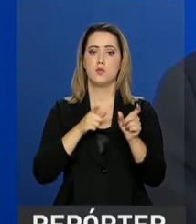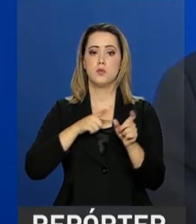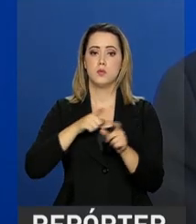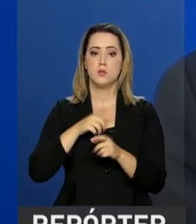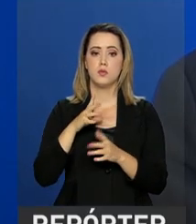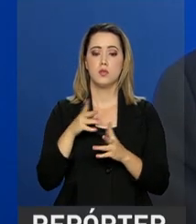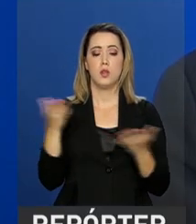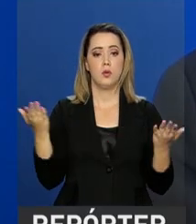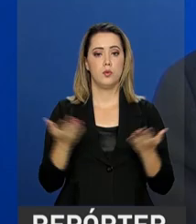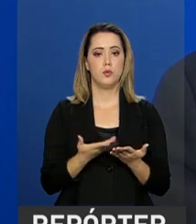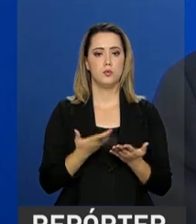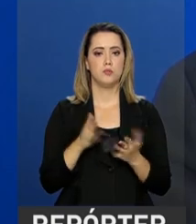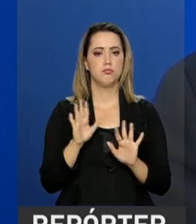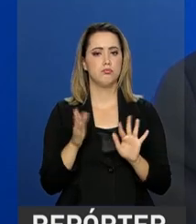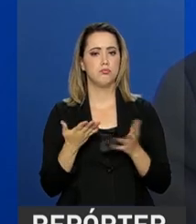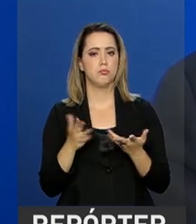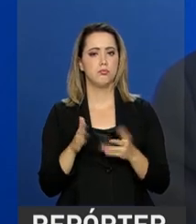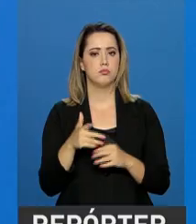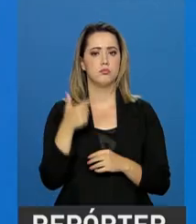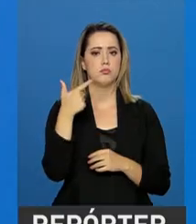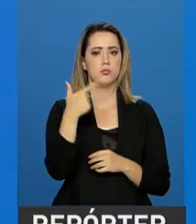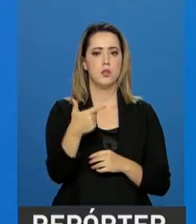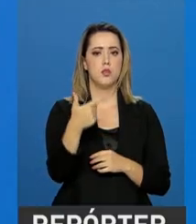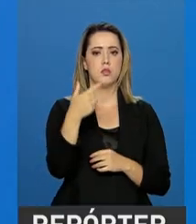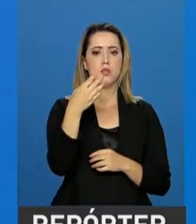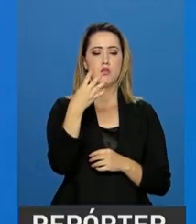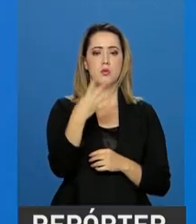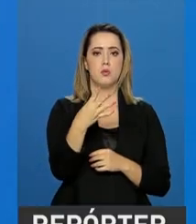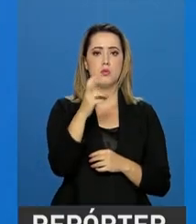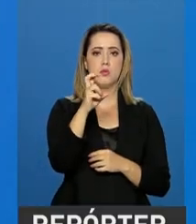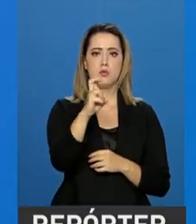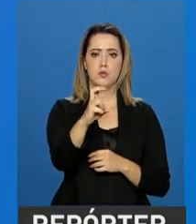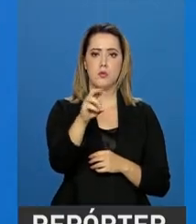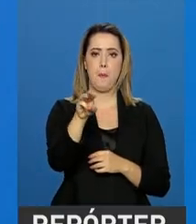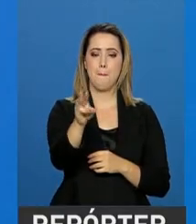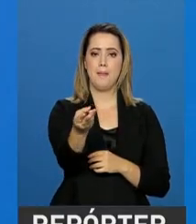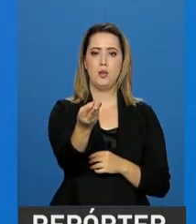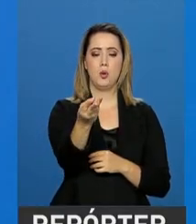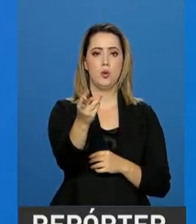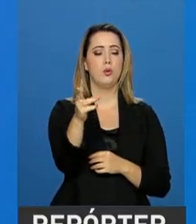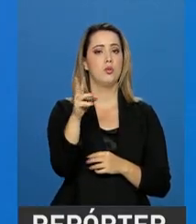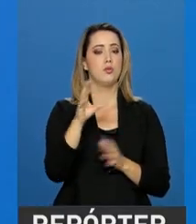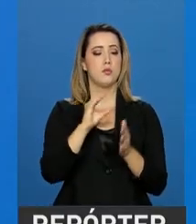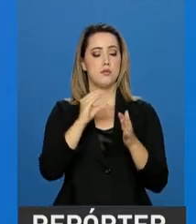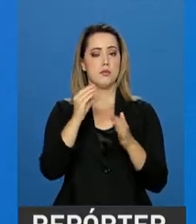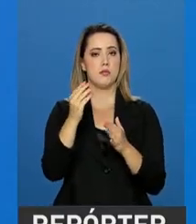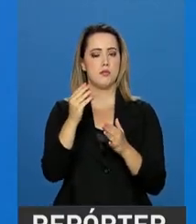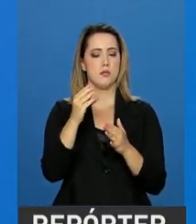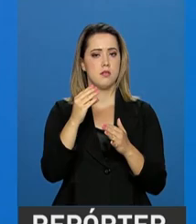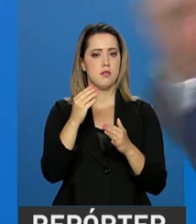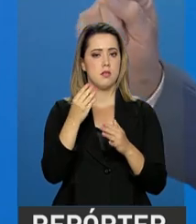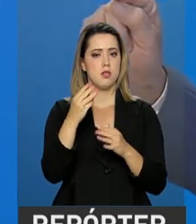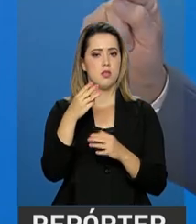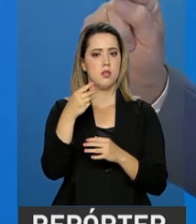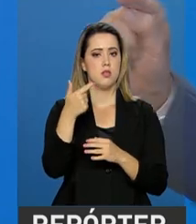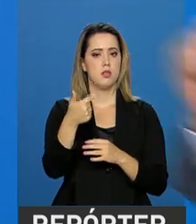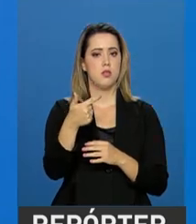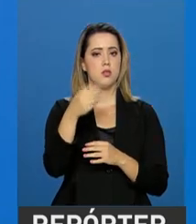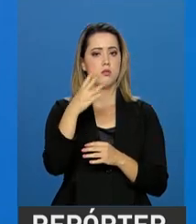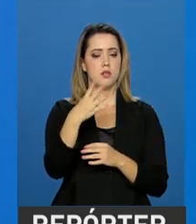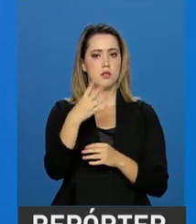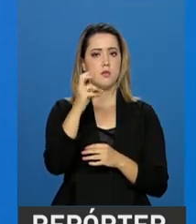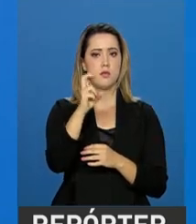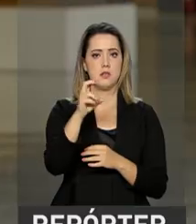possuem hoje cerca de 245 milhões de Contas do